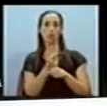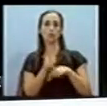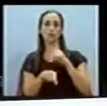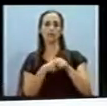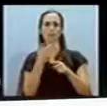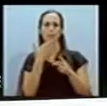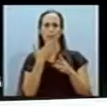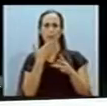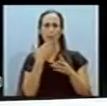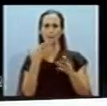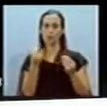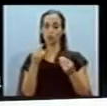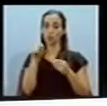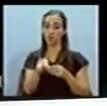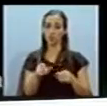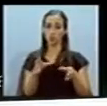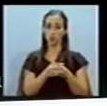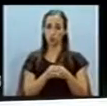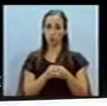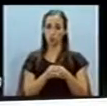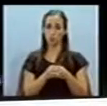requisitado, mas este grupo fez uma operação de